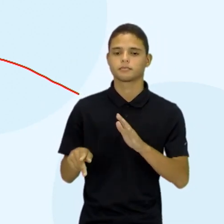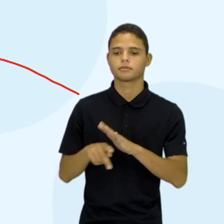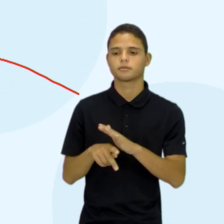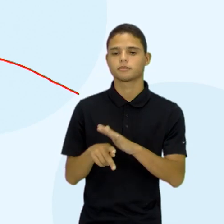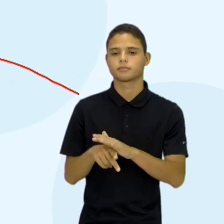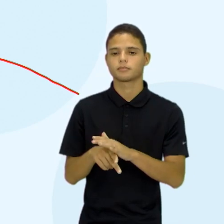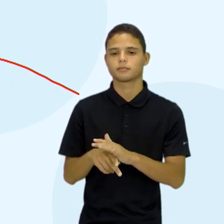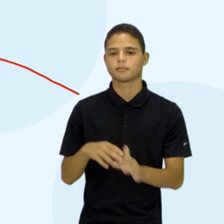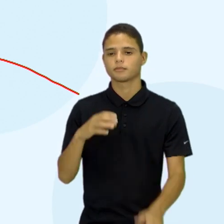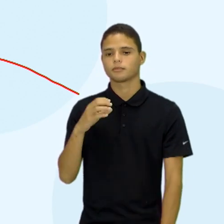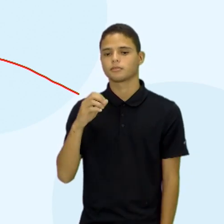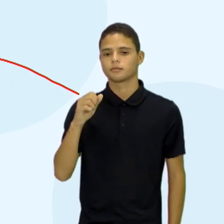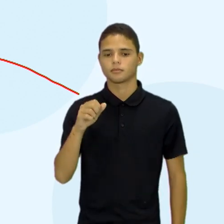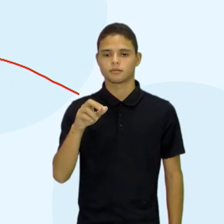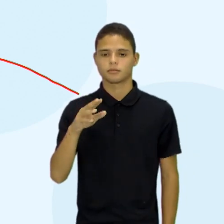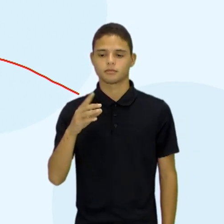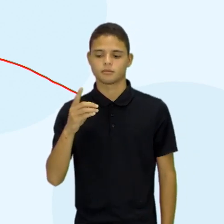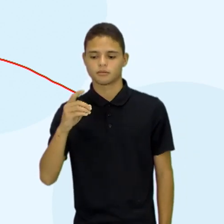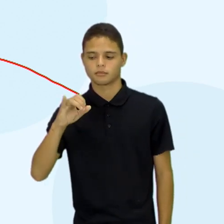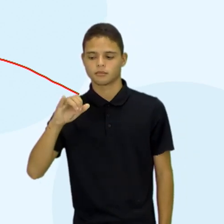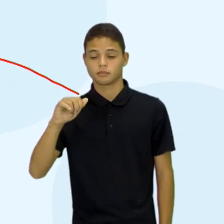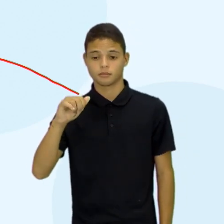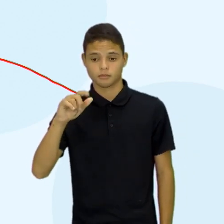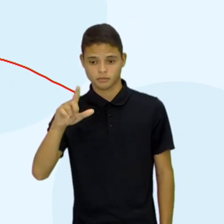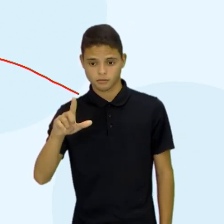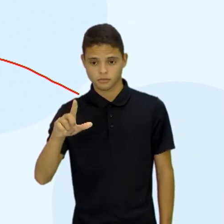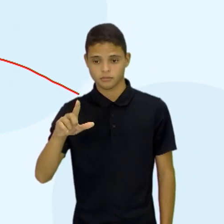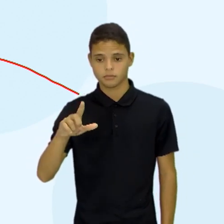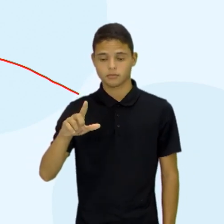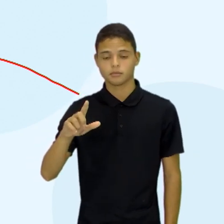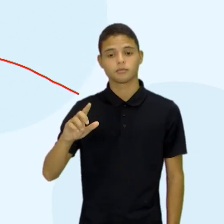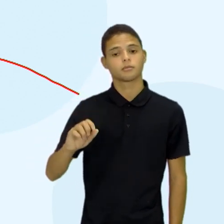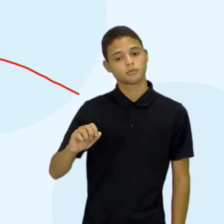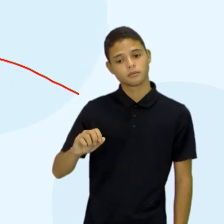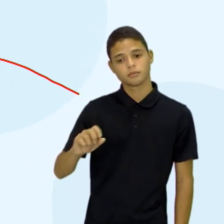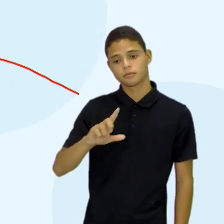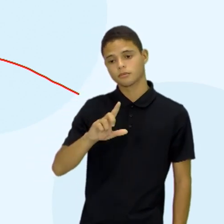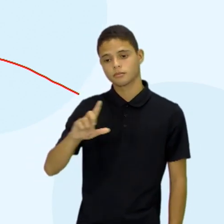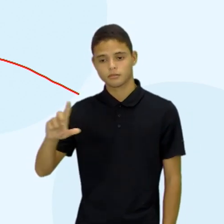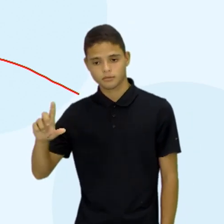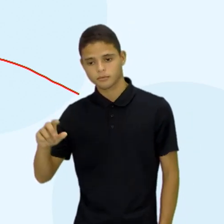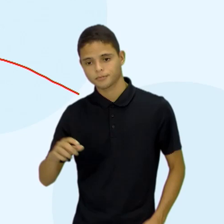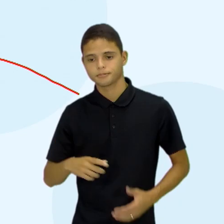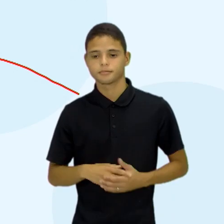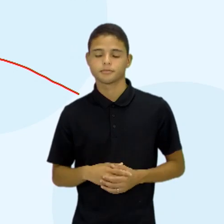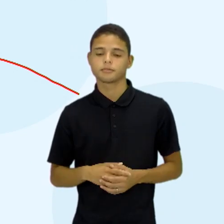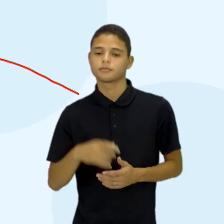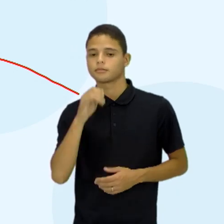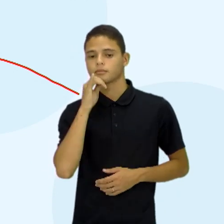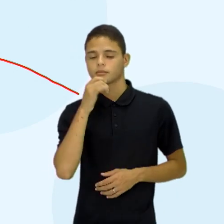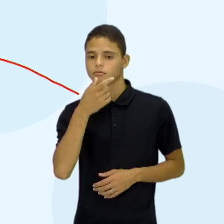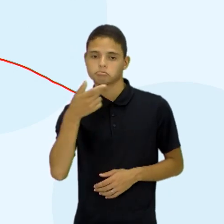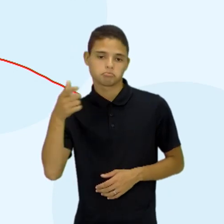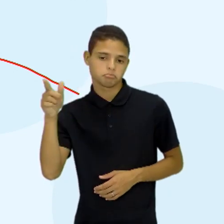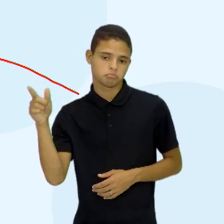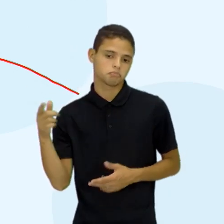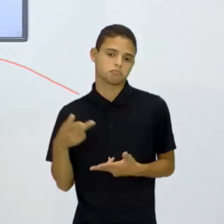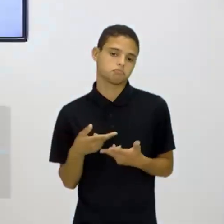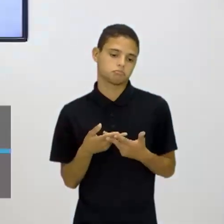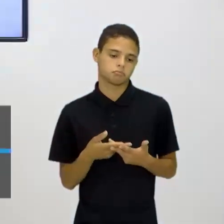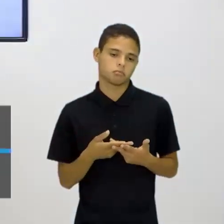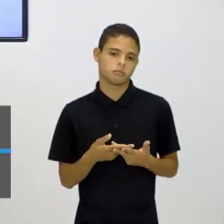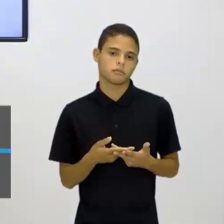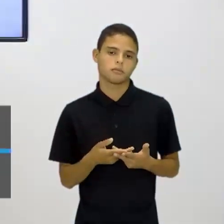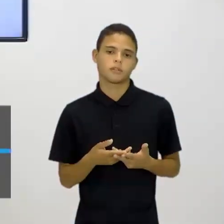é aí que é o ponto cardeal Oeste se você tiver paciência de fazer isso agora se você não tem paciência você vai na loja compra uma